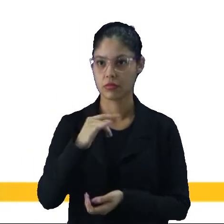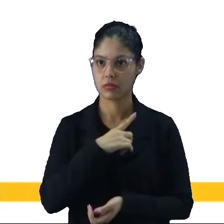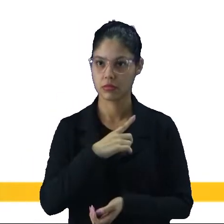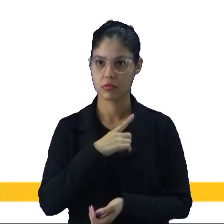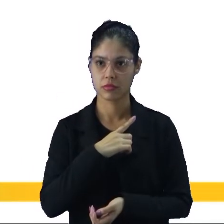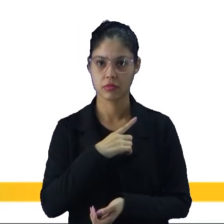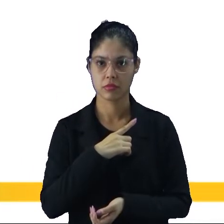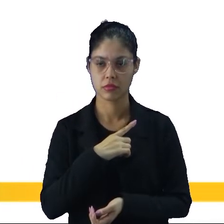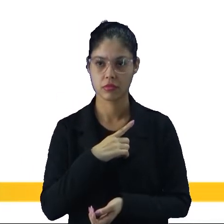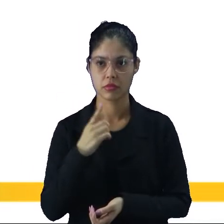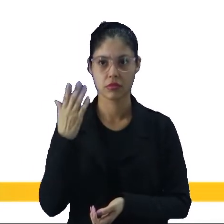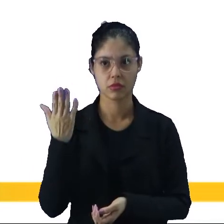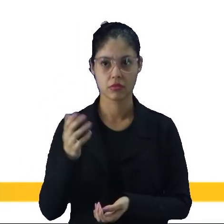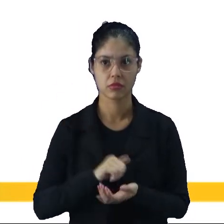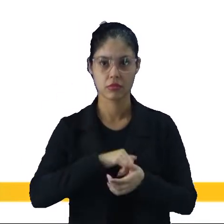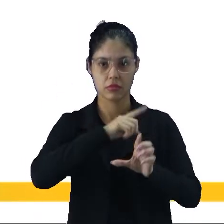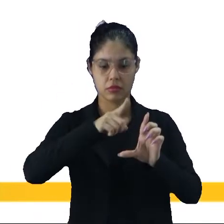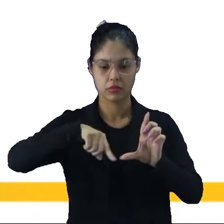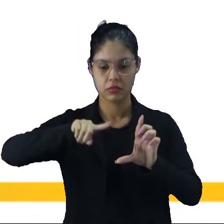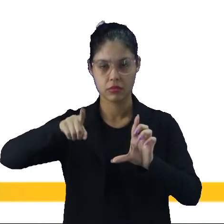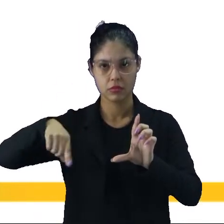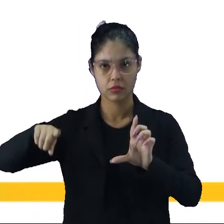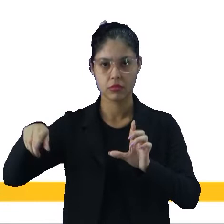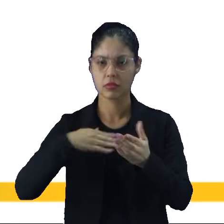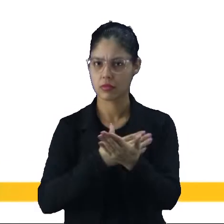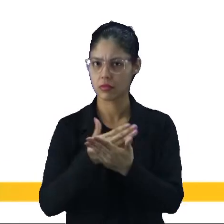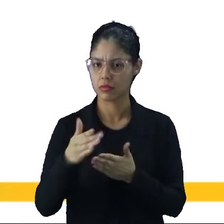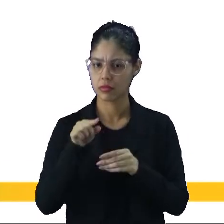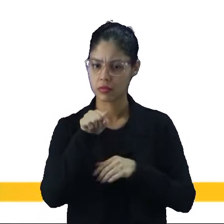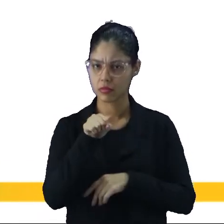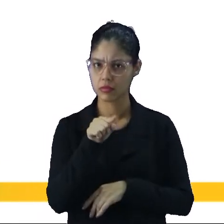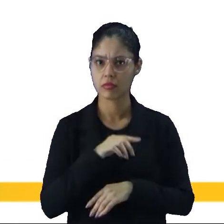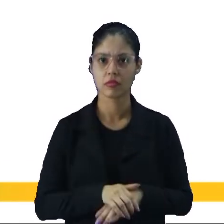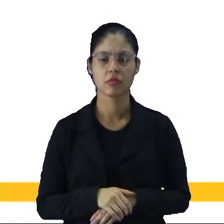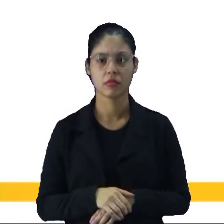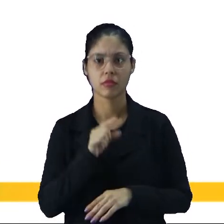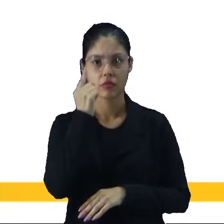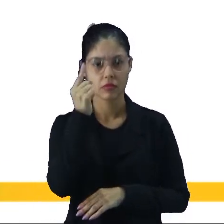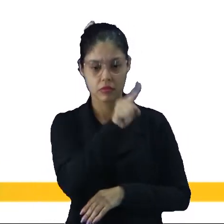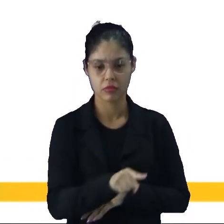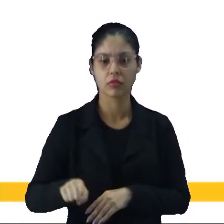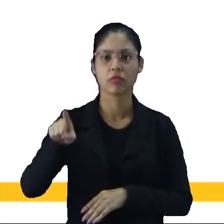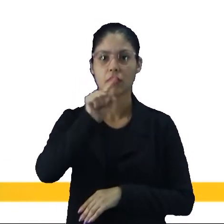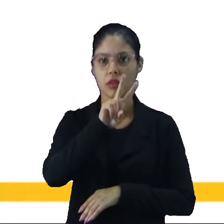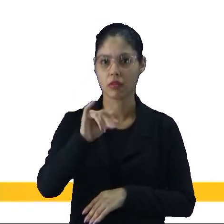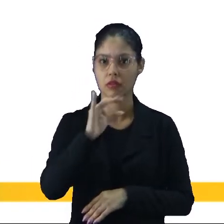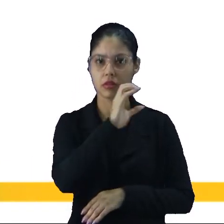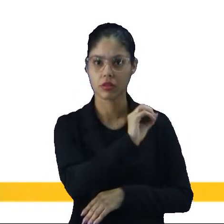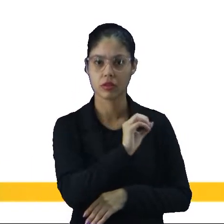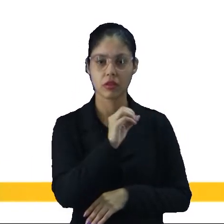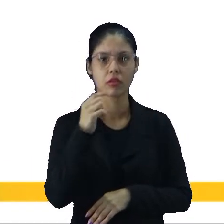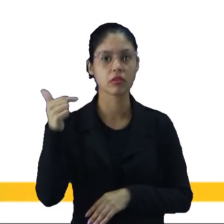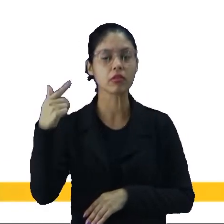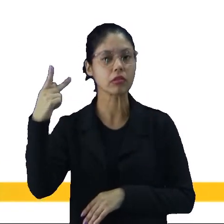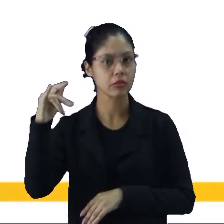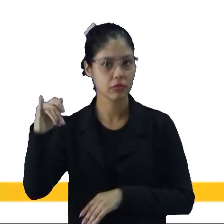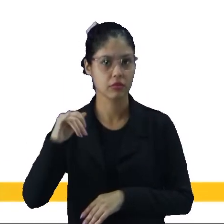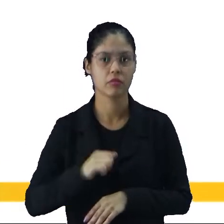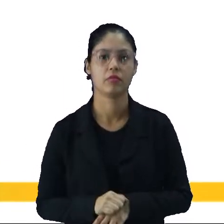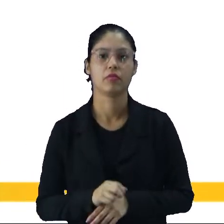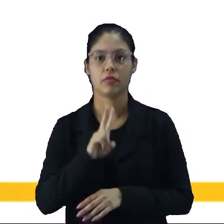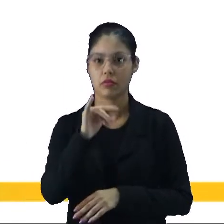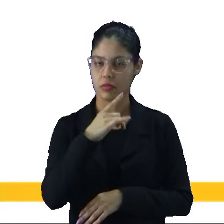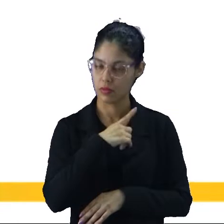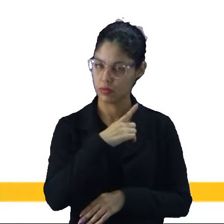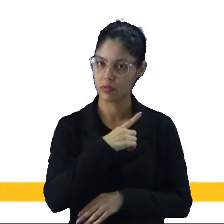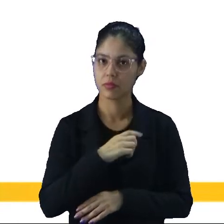ter esse comportamento aqui, ó. Começando aqui, ó. Uma volta no ciclo vai de 0 a 2π. Então, ela vai